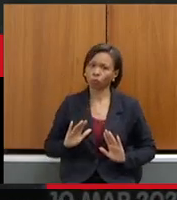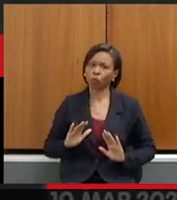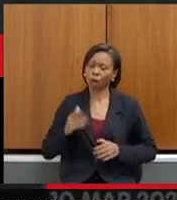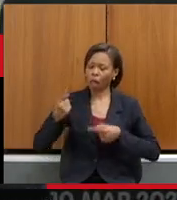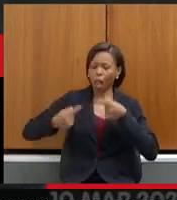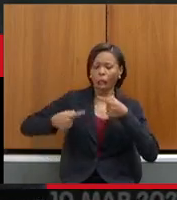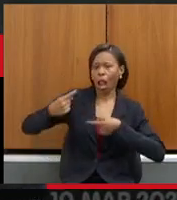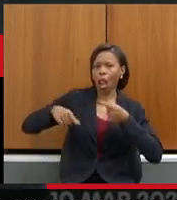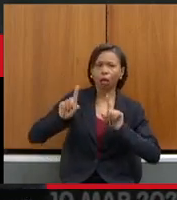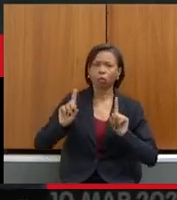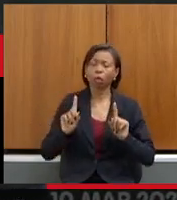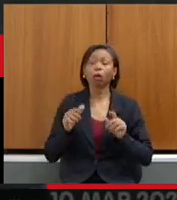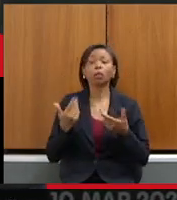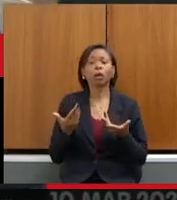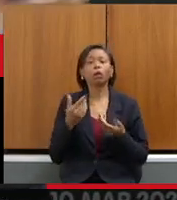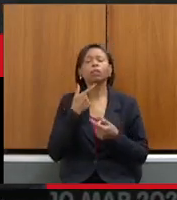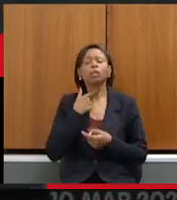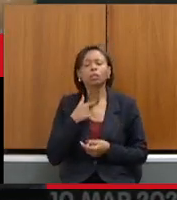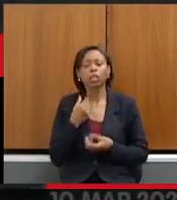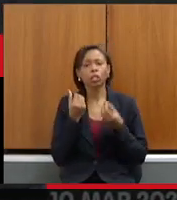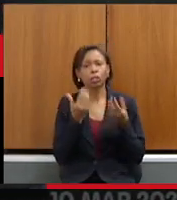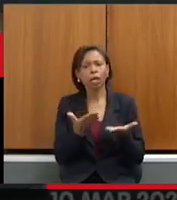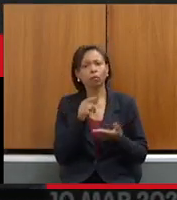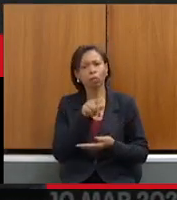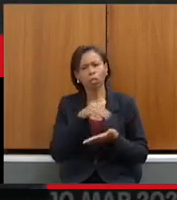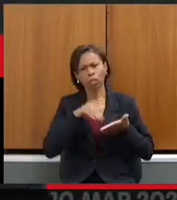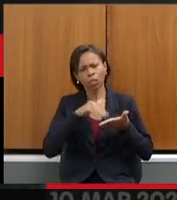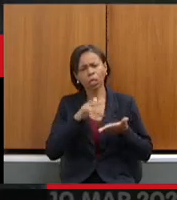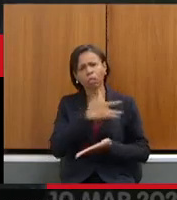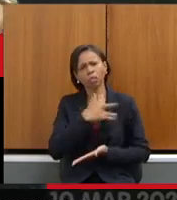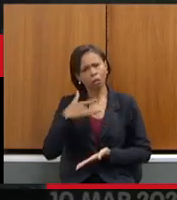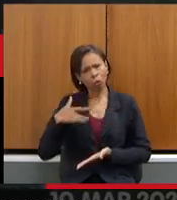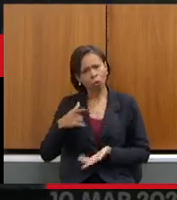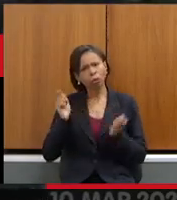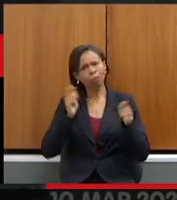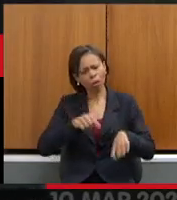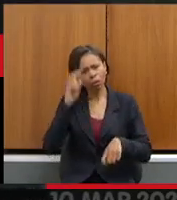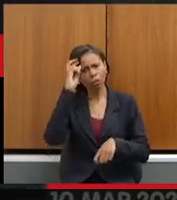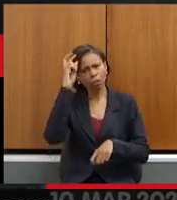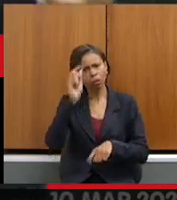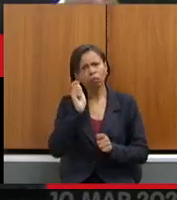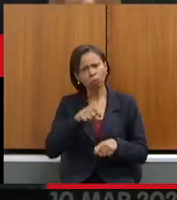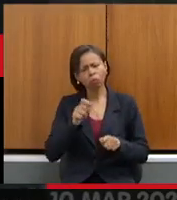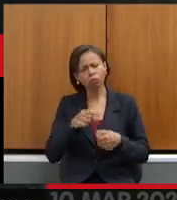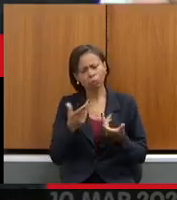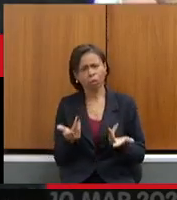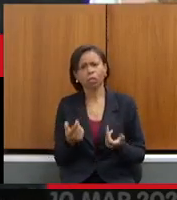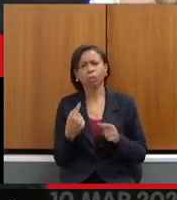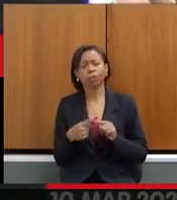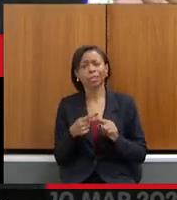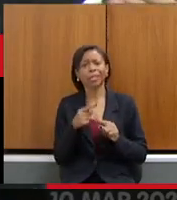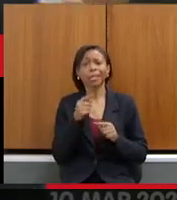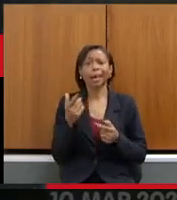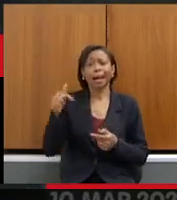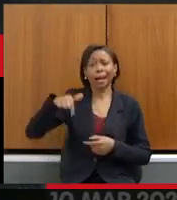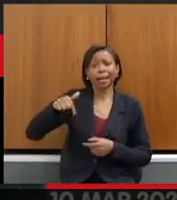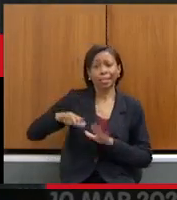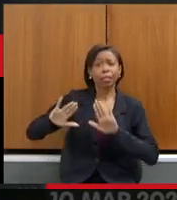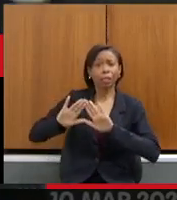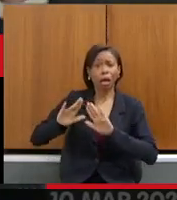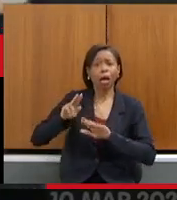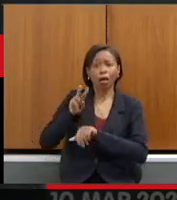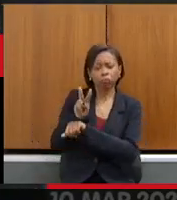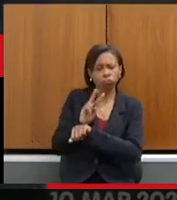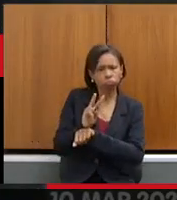Graças dos outros então que eu te desejo secretar é saúde que você possa ter sabedoria que essa casa faça a função dessa casa que fiscalizar é